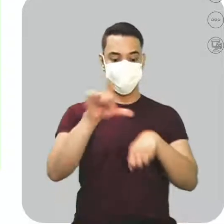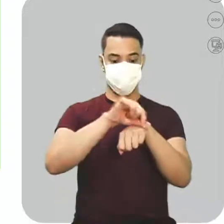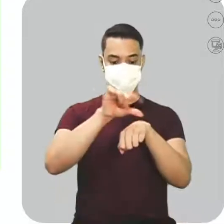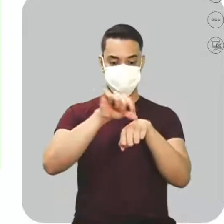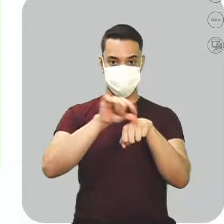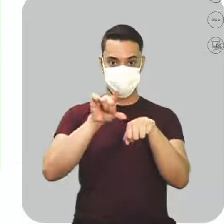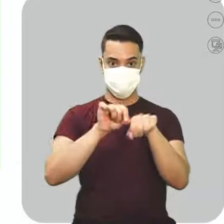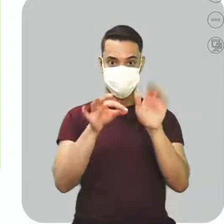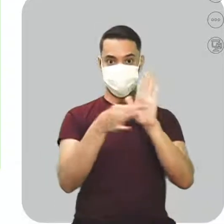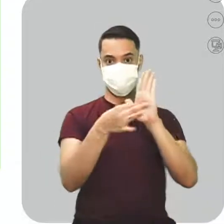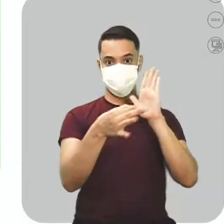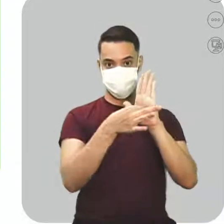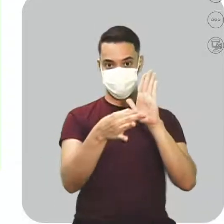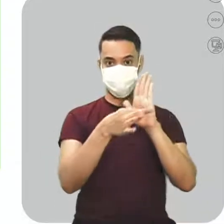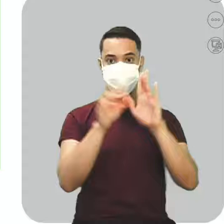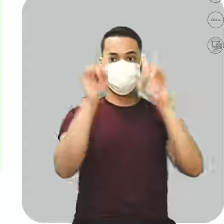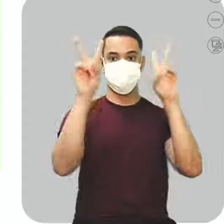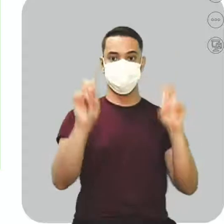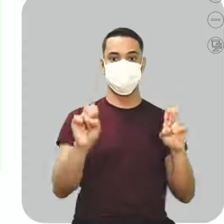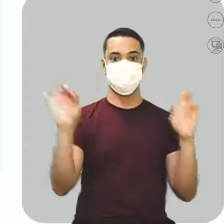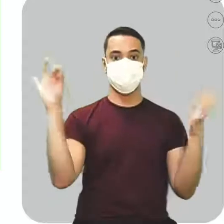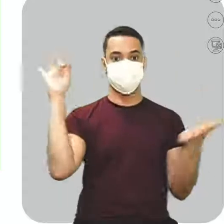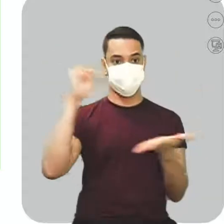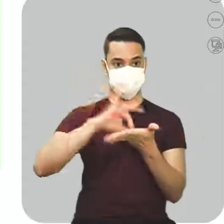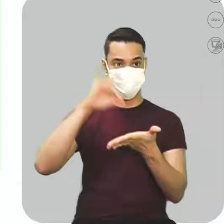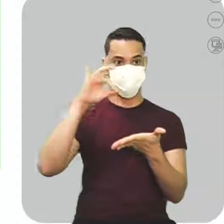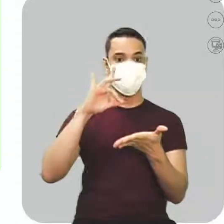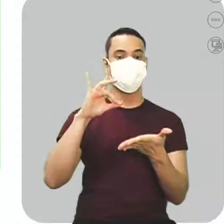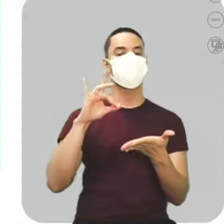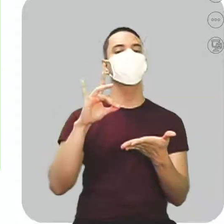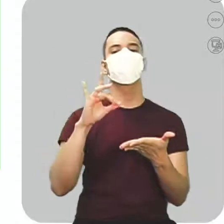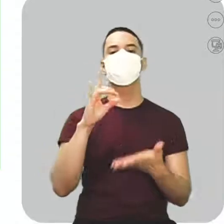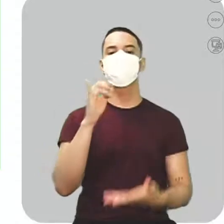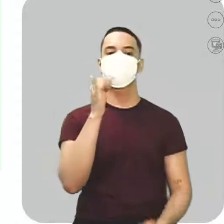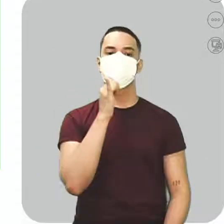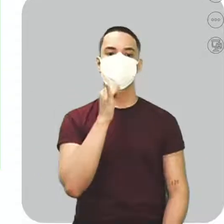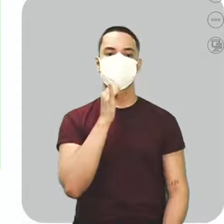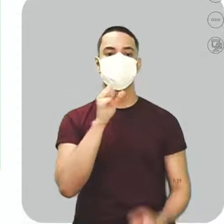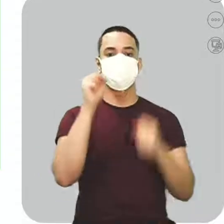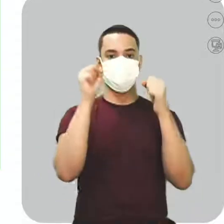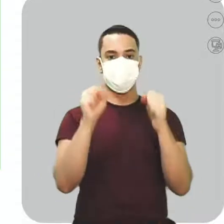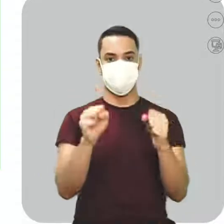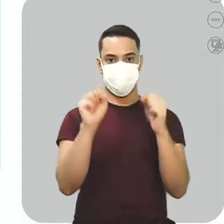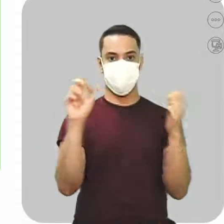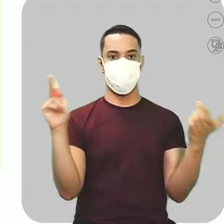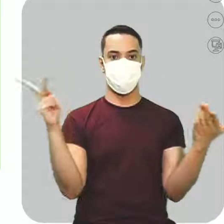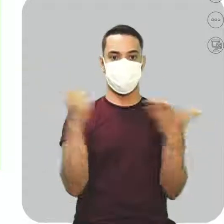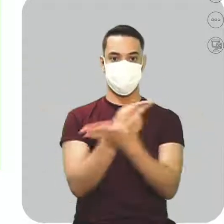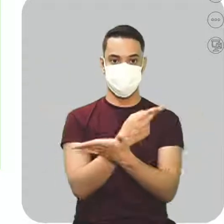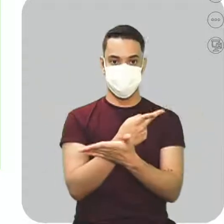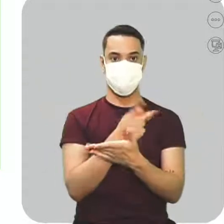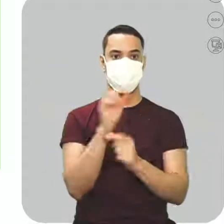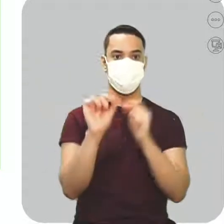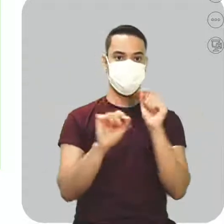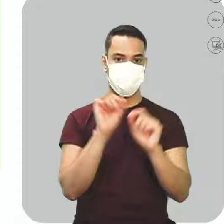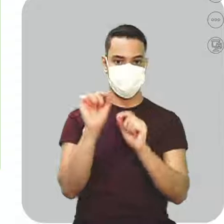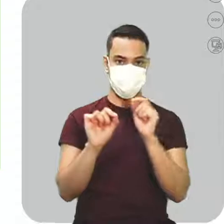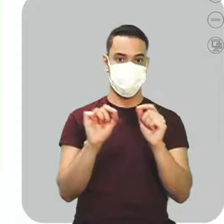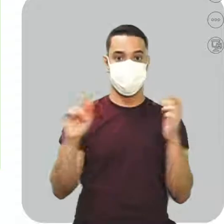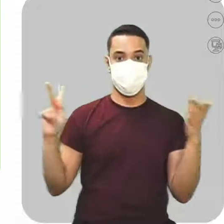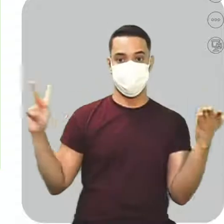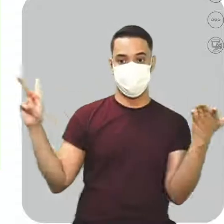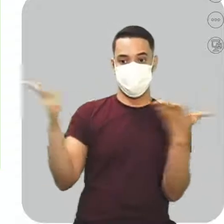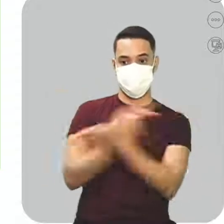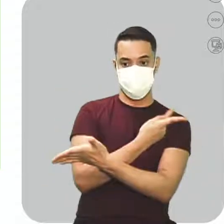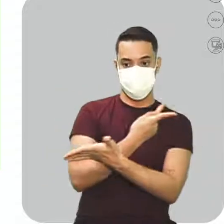Argumento baseado na estrutura da realidade. Trouxe aqui. Aqui dá para usar o quê? Usamos as relações de